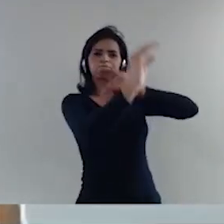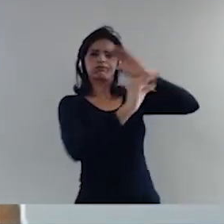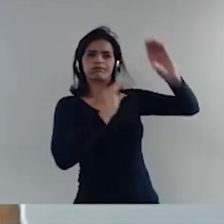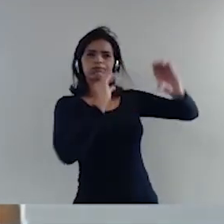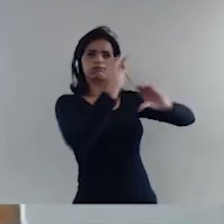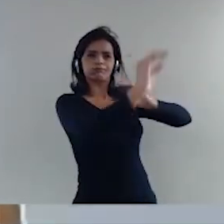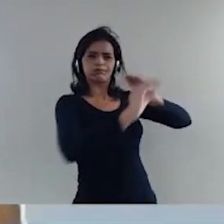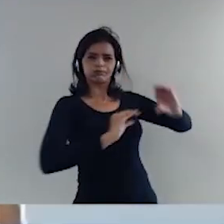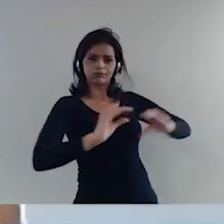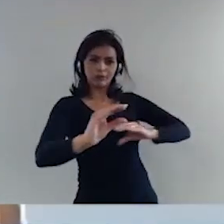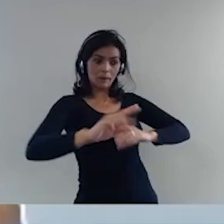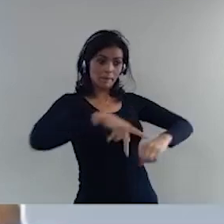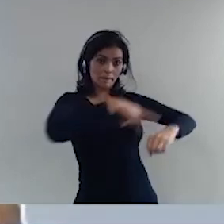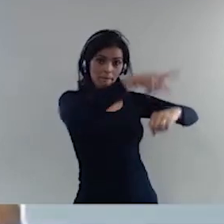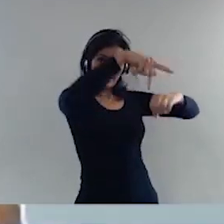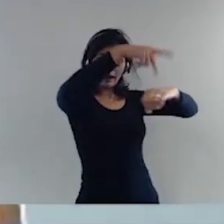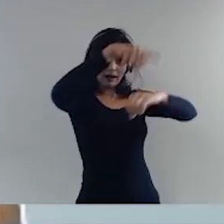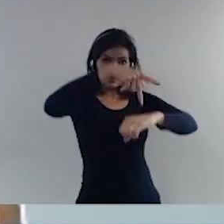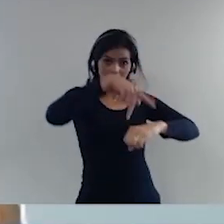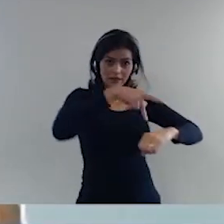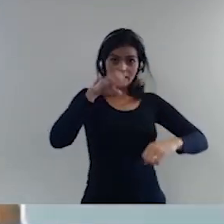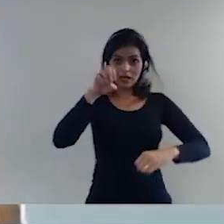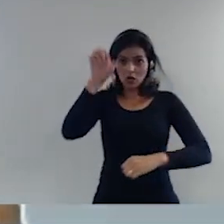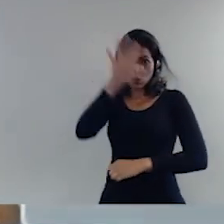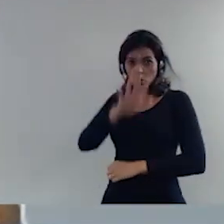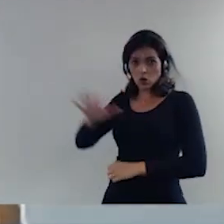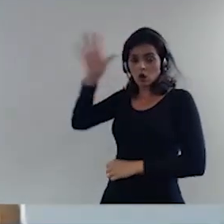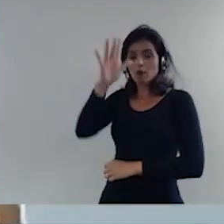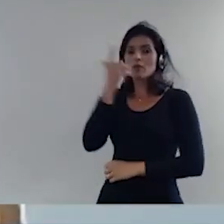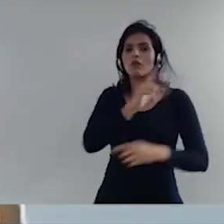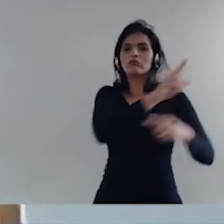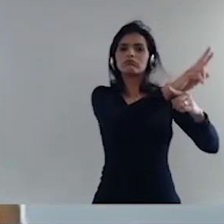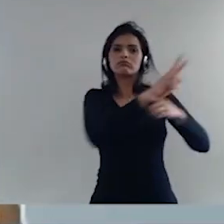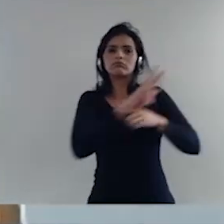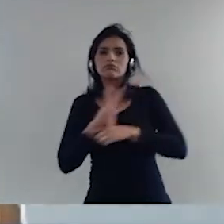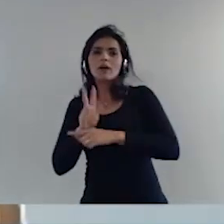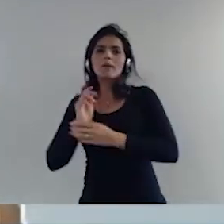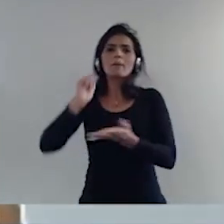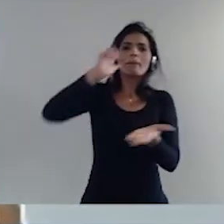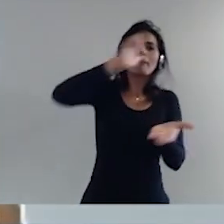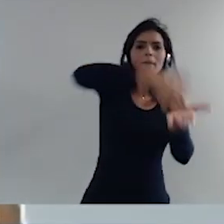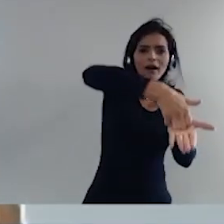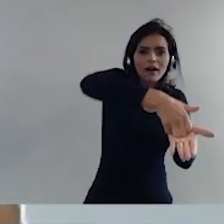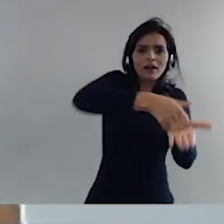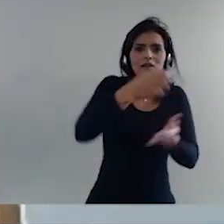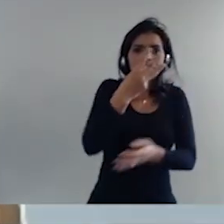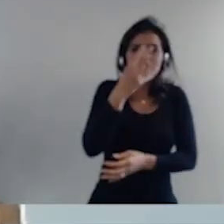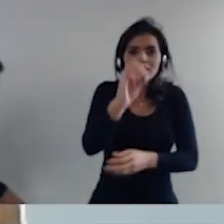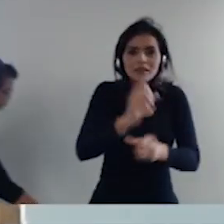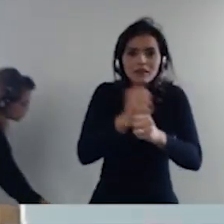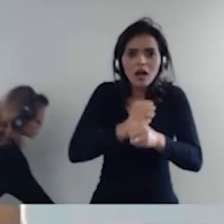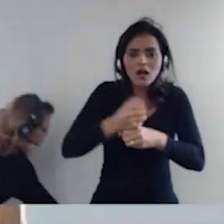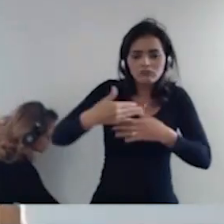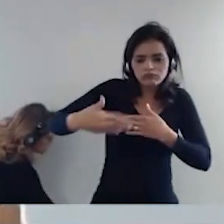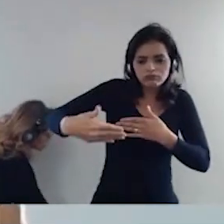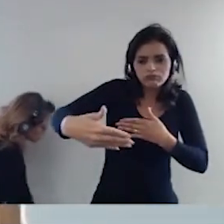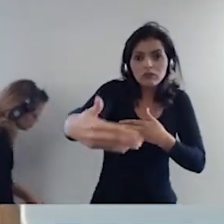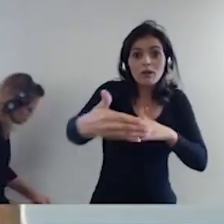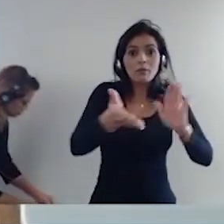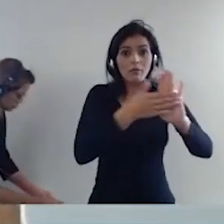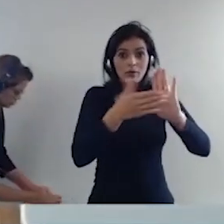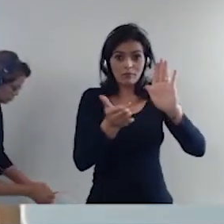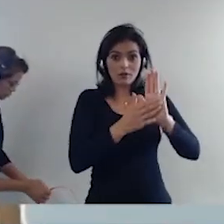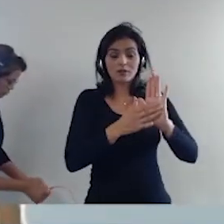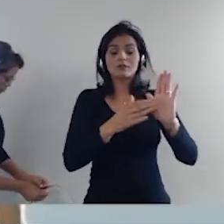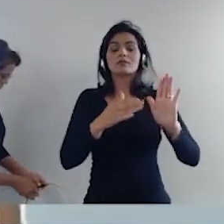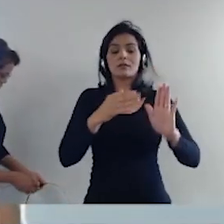lá, obtendo empréstimo no mercado para pagamento em 30 anos. A proposta